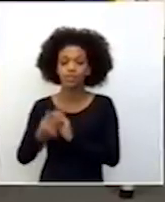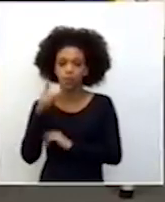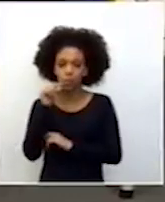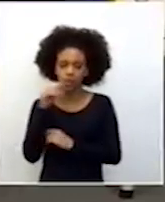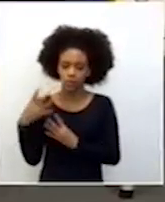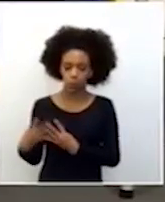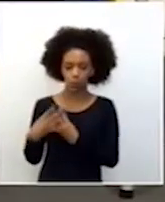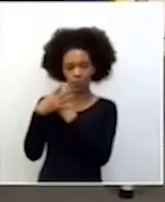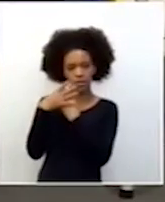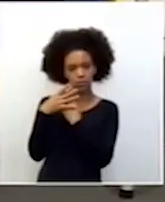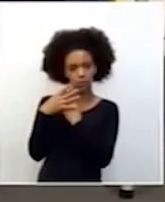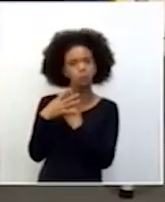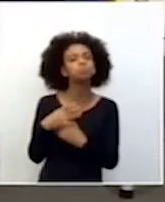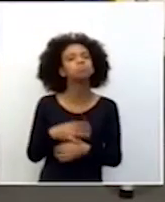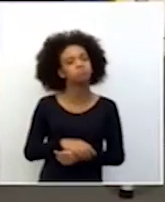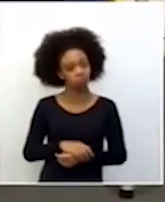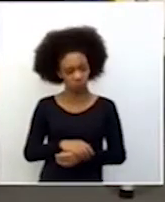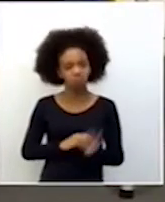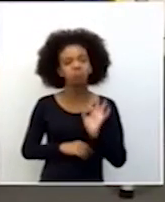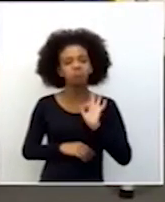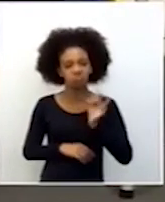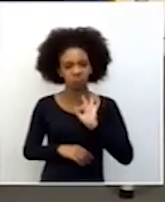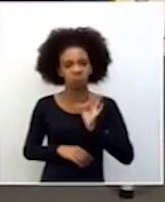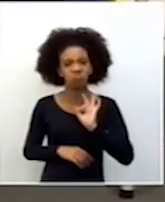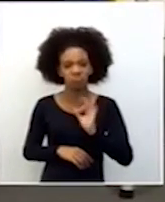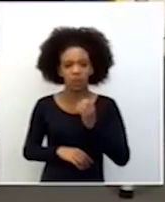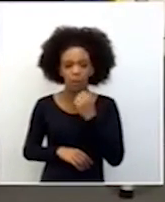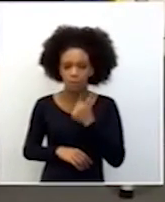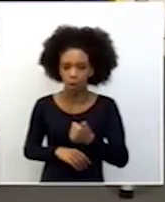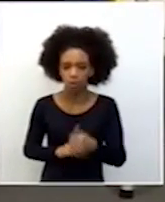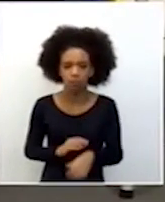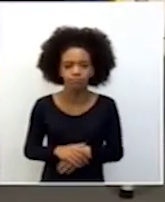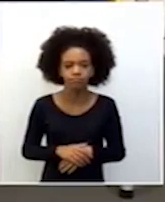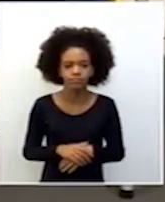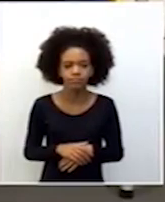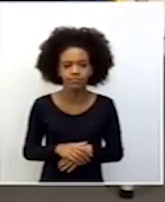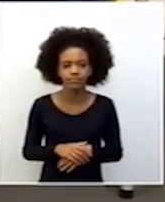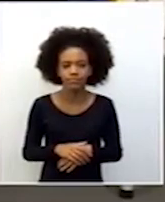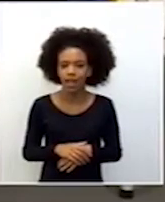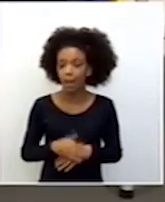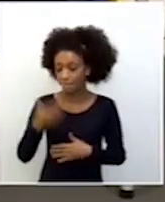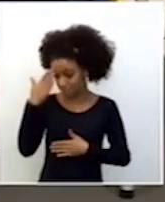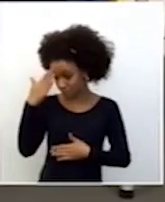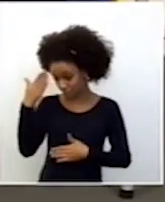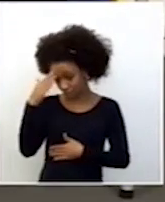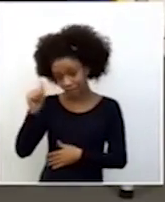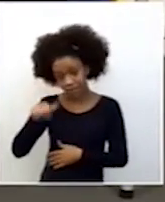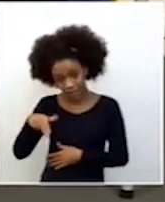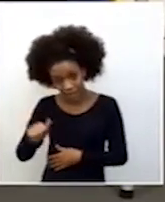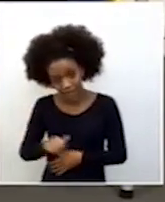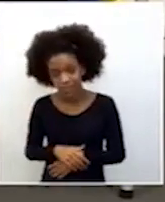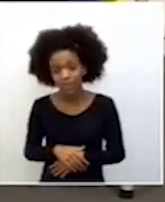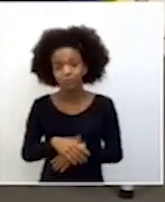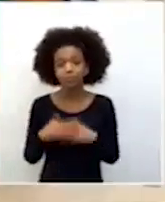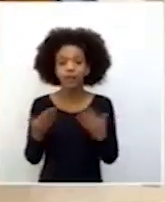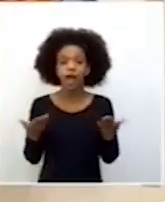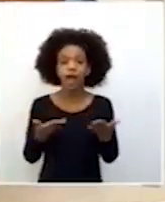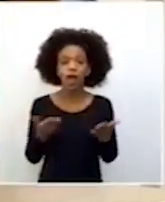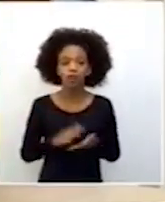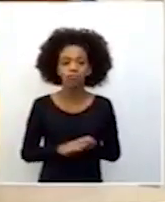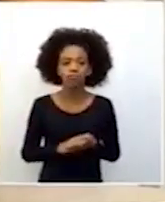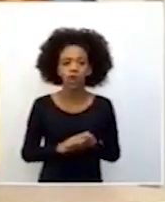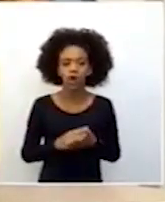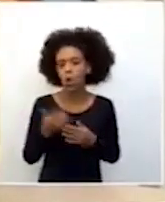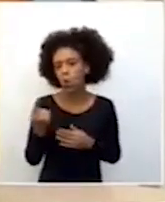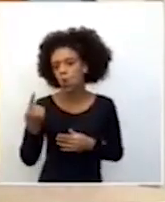preso. Muito bem. É isso. Boa, boa. Qual o nome Ana, dela? Ana. Muito obrigada, Obrigado, Ana. Agora a gente vai à nossa